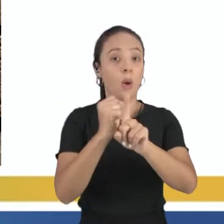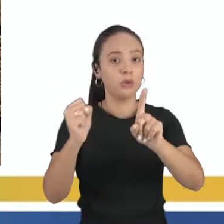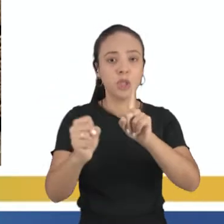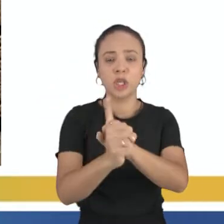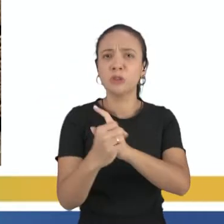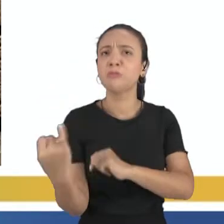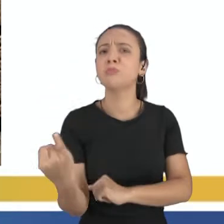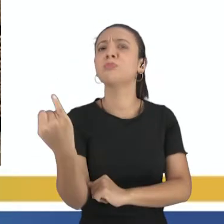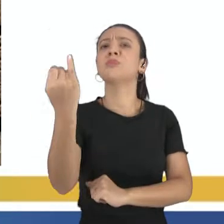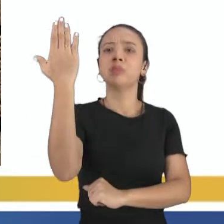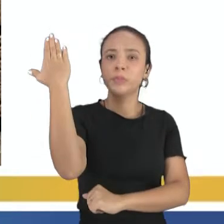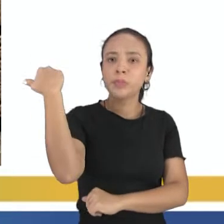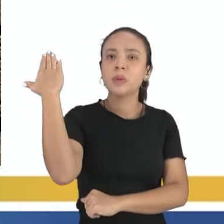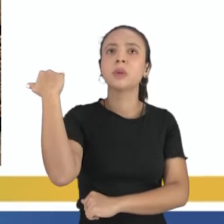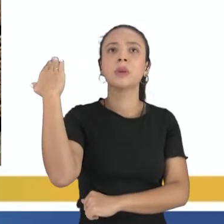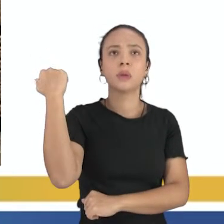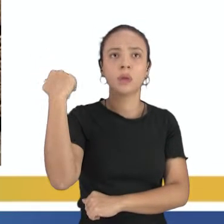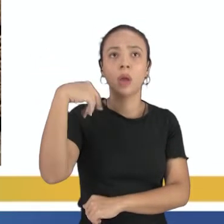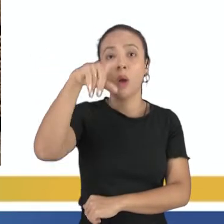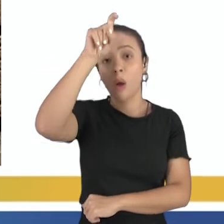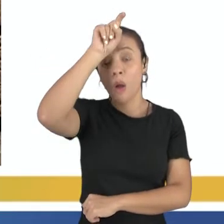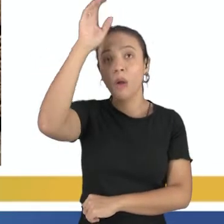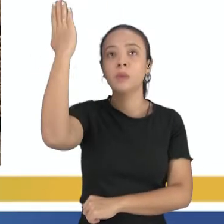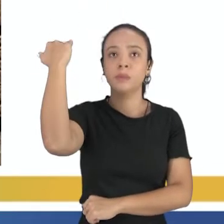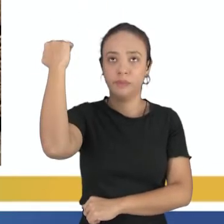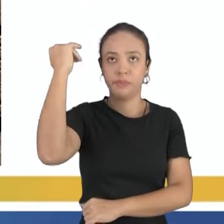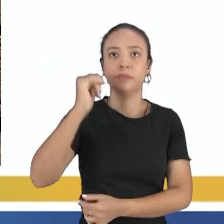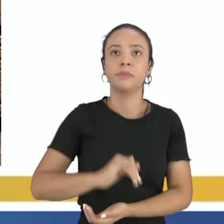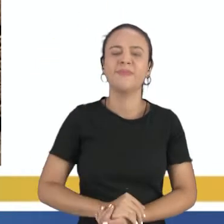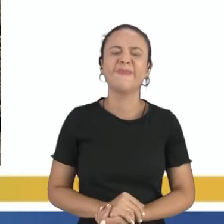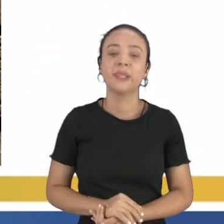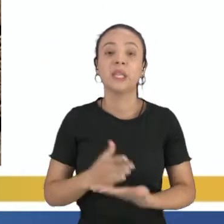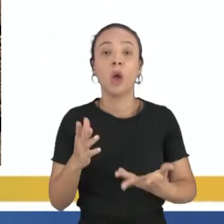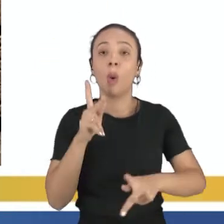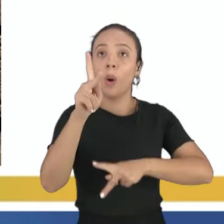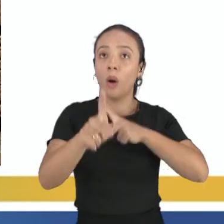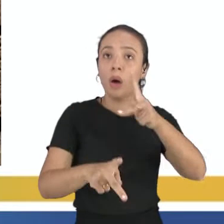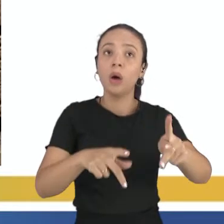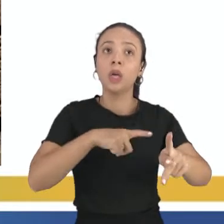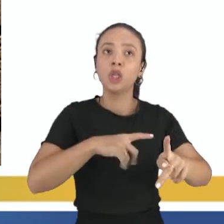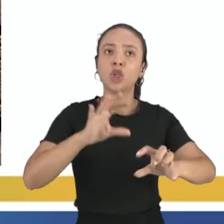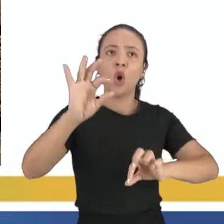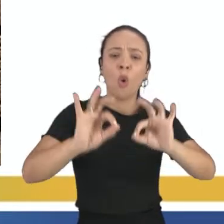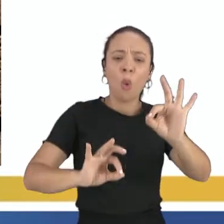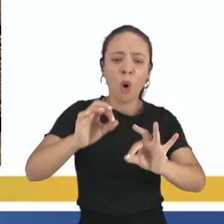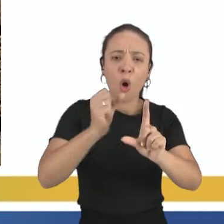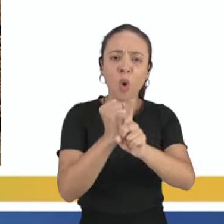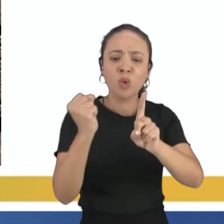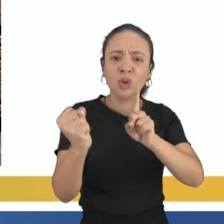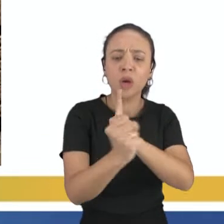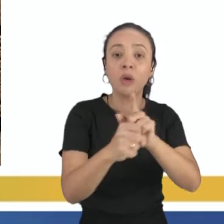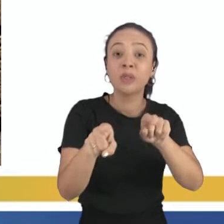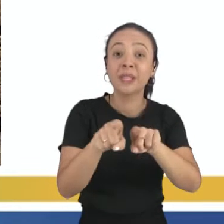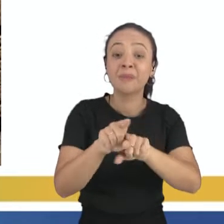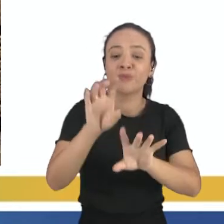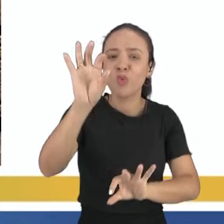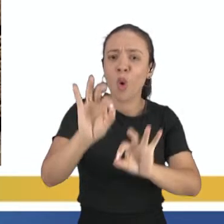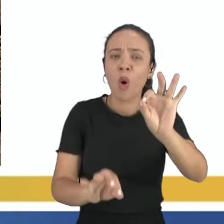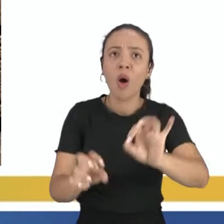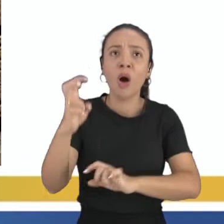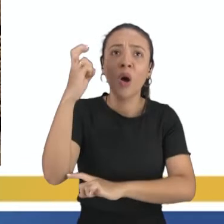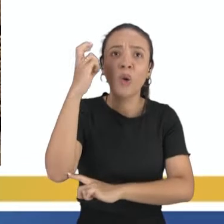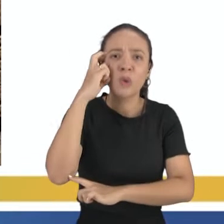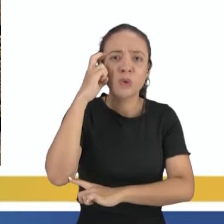da antiguidade foi o Egito Antigo. Esse povo possuía uma organização social e